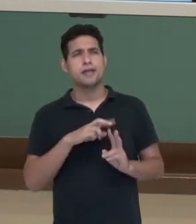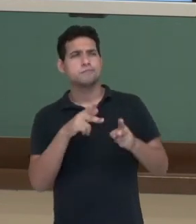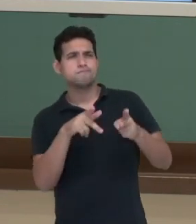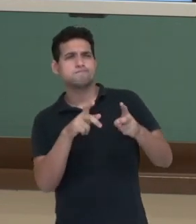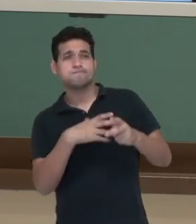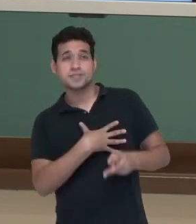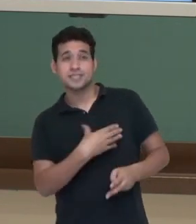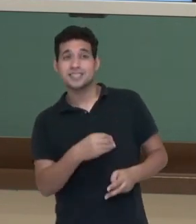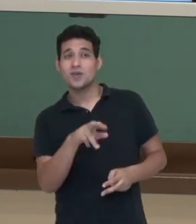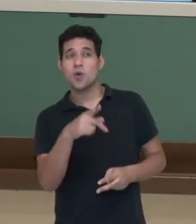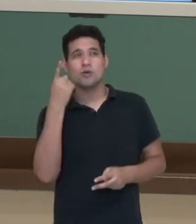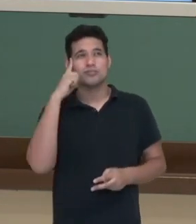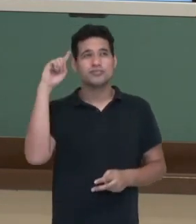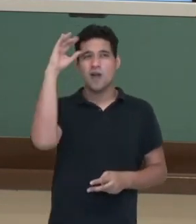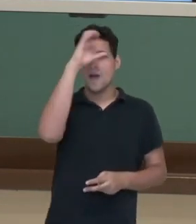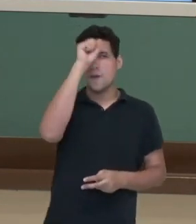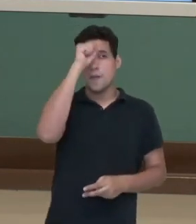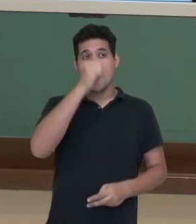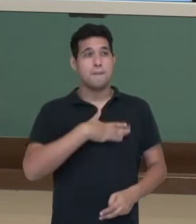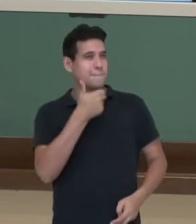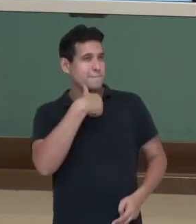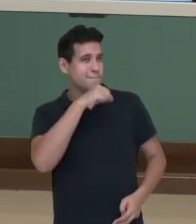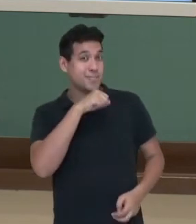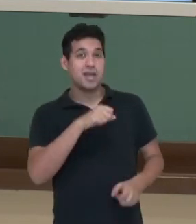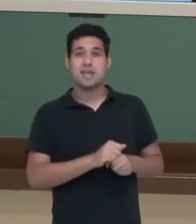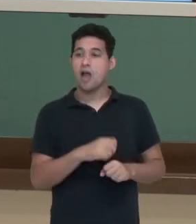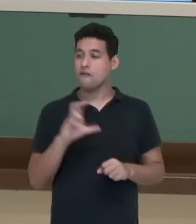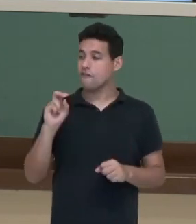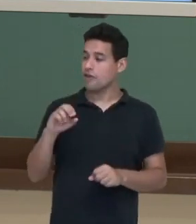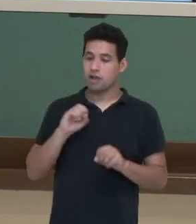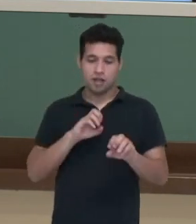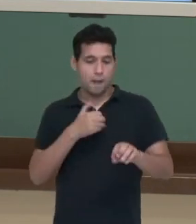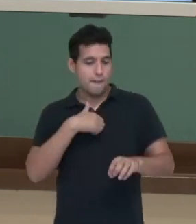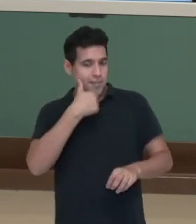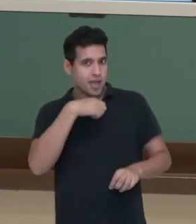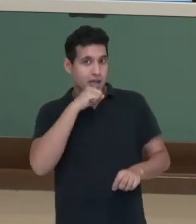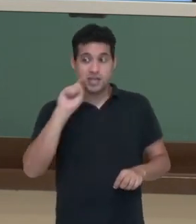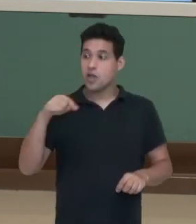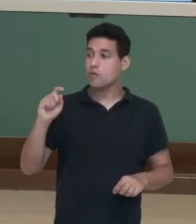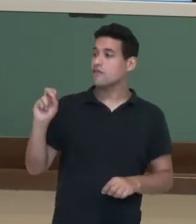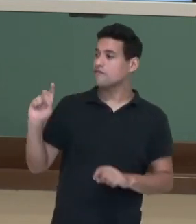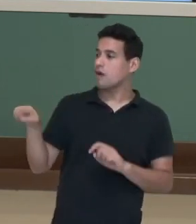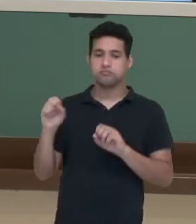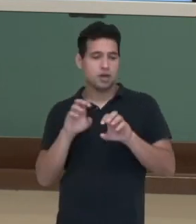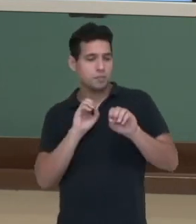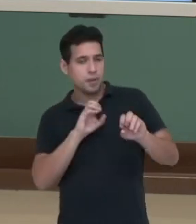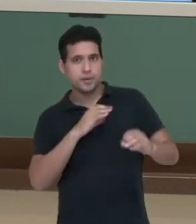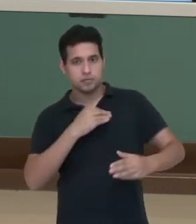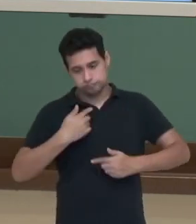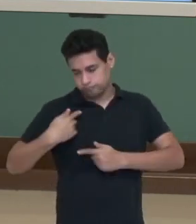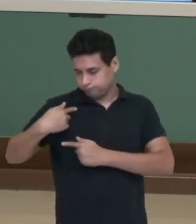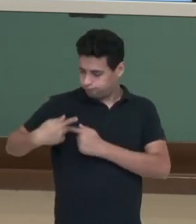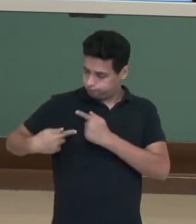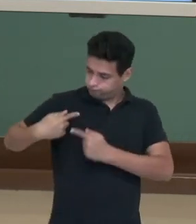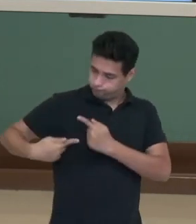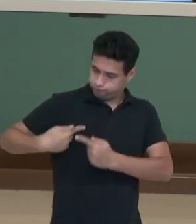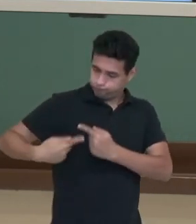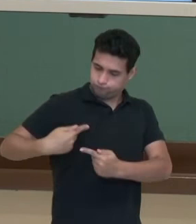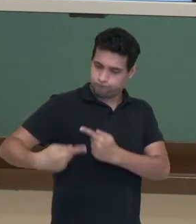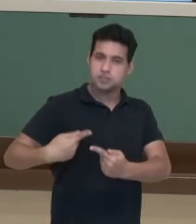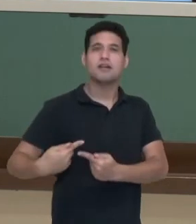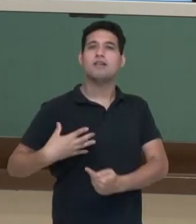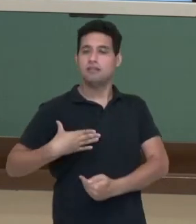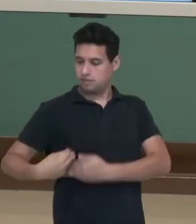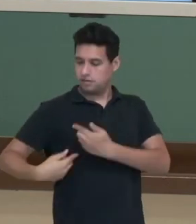así como un día aprendí de mi madre y ella de su abuela y su abuela de otra madre y de la otra abuela, a